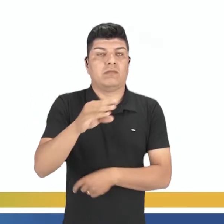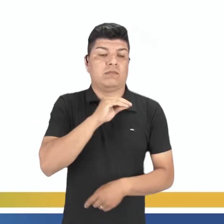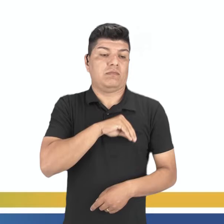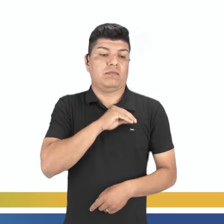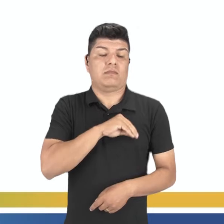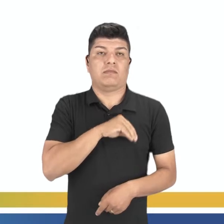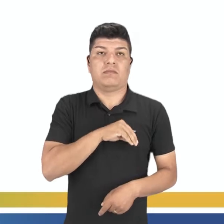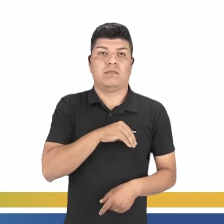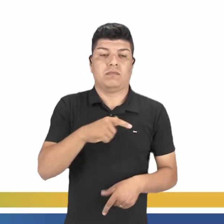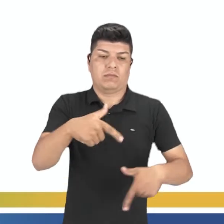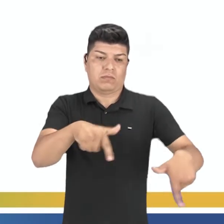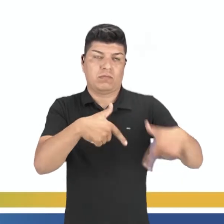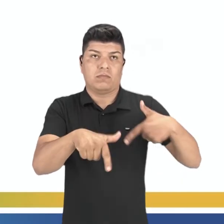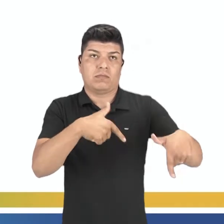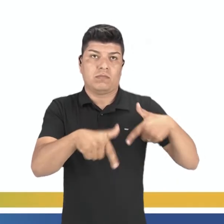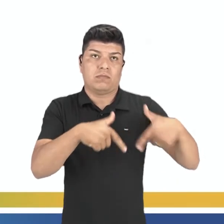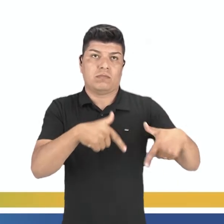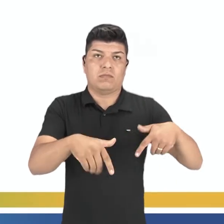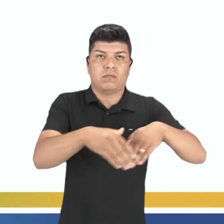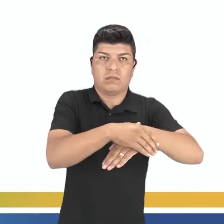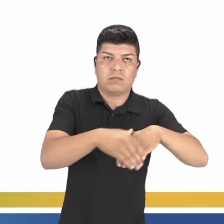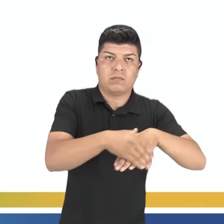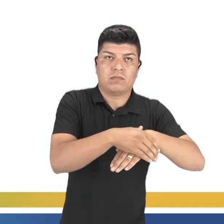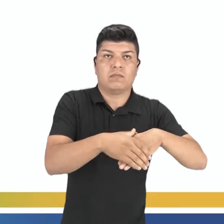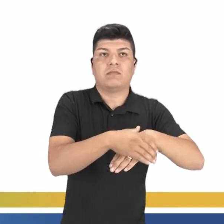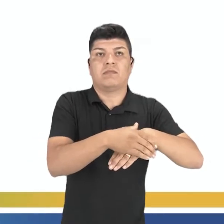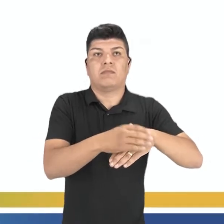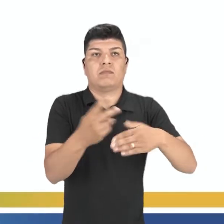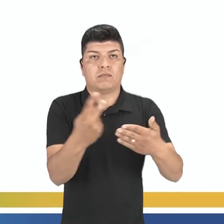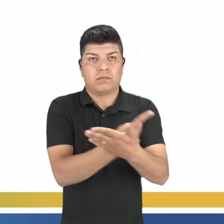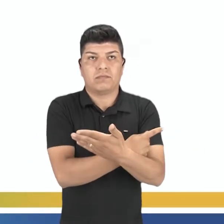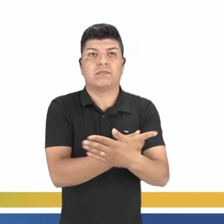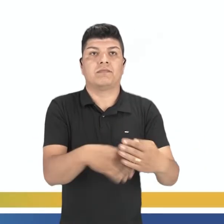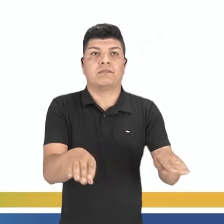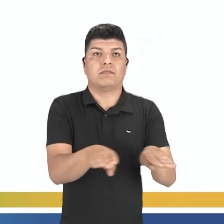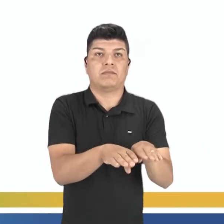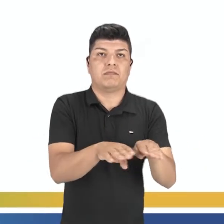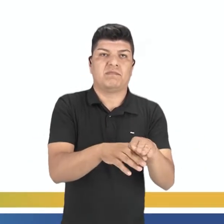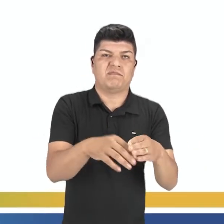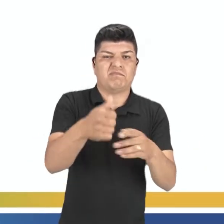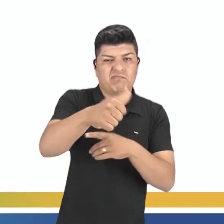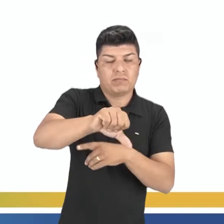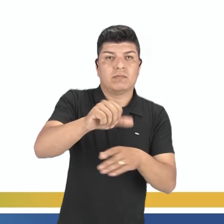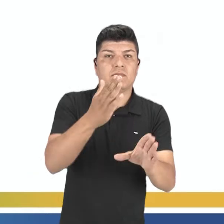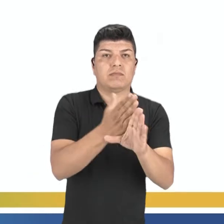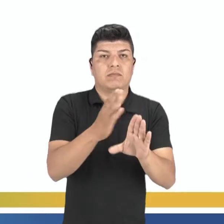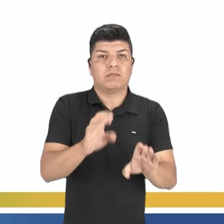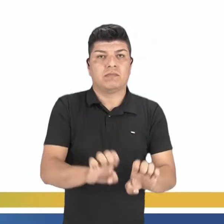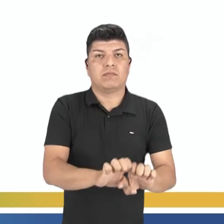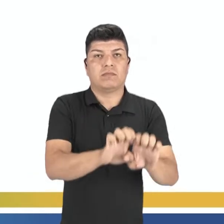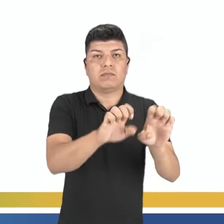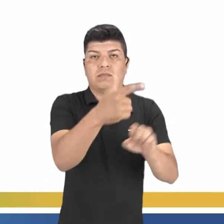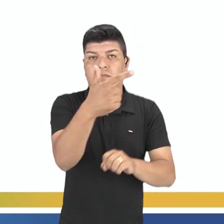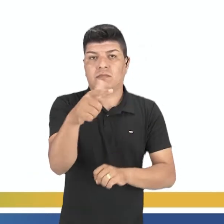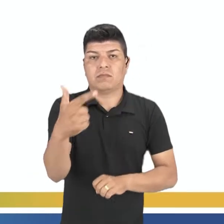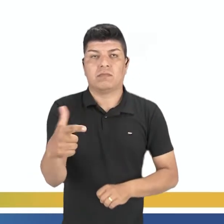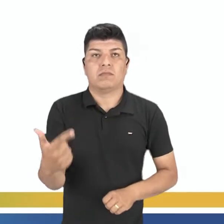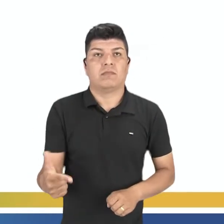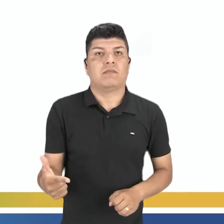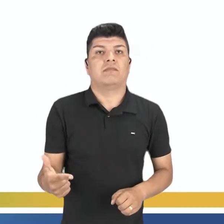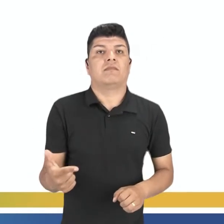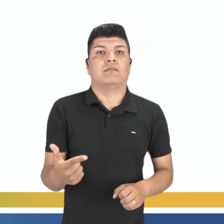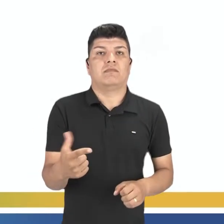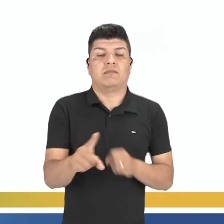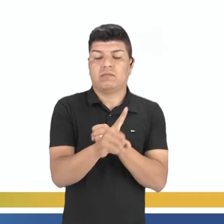mesmo para os nobres, numa sapataria, coisas do tipo que ocorria e que eram prejudicados por essa estrutura, porque não havia